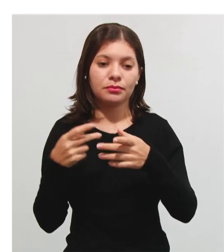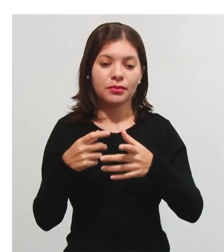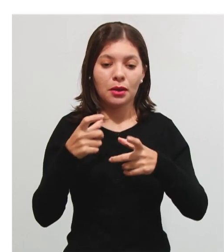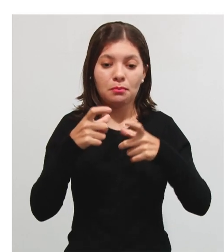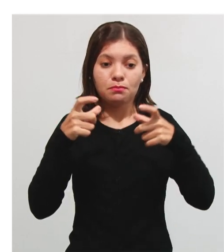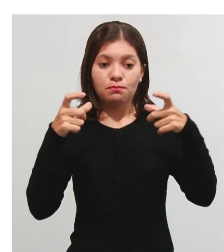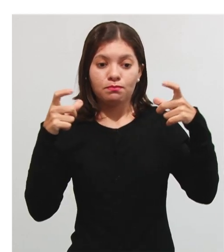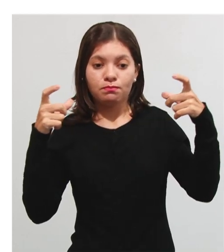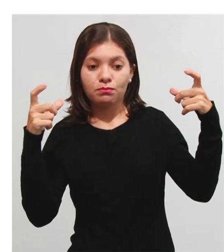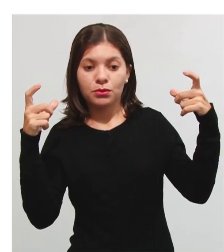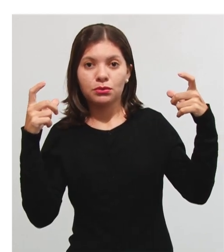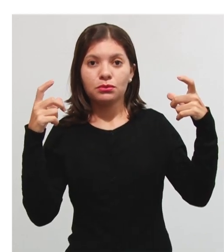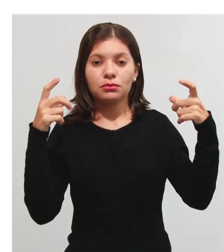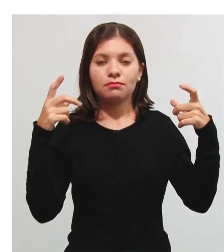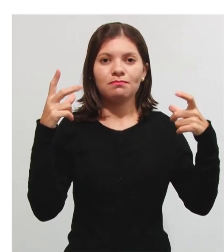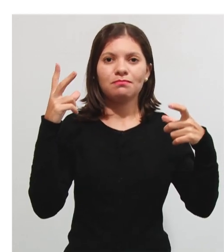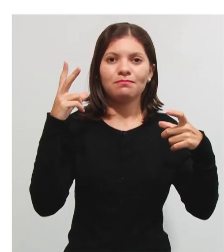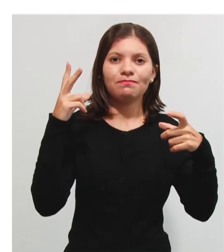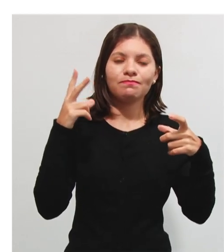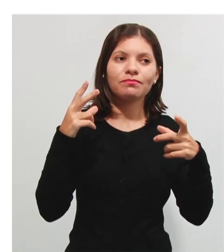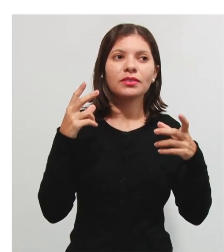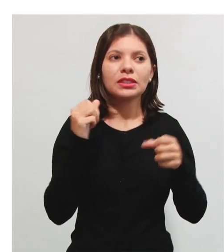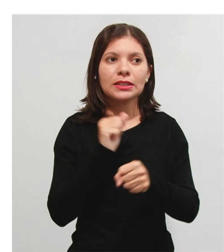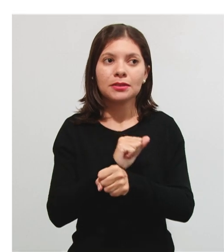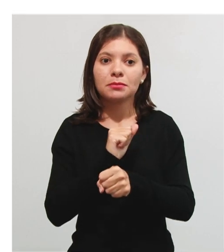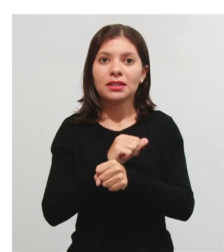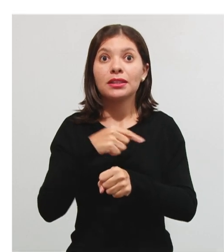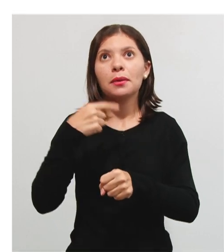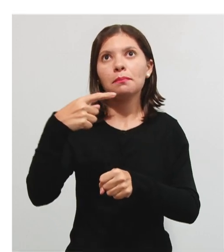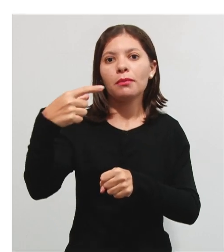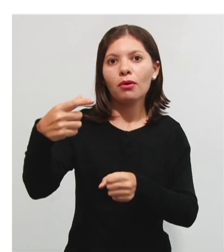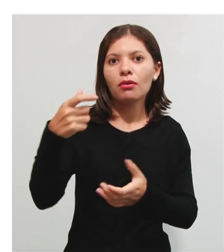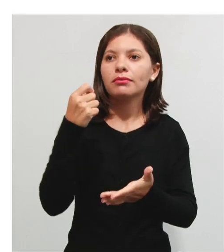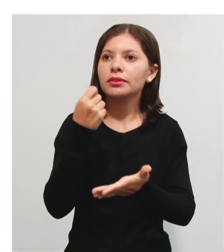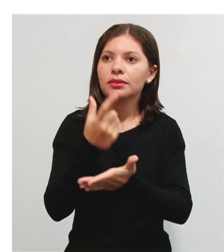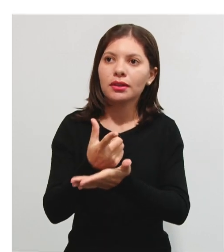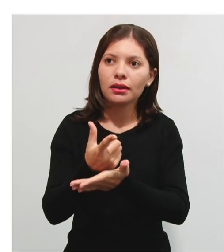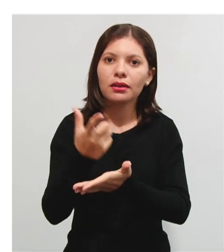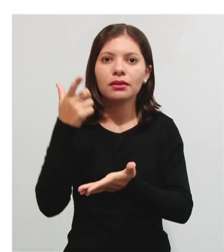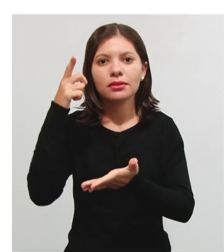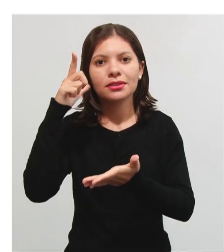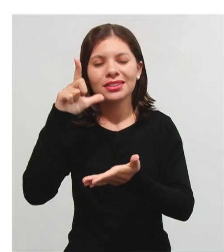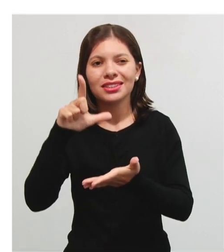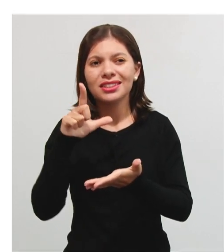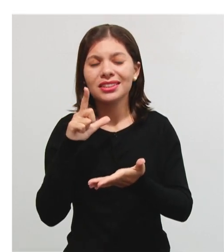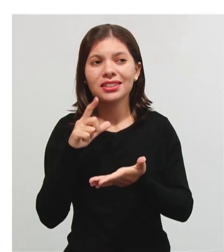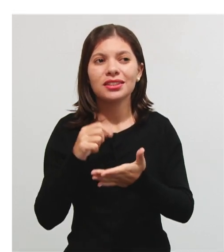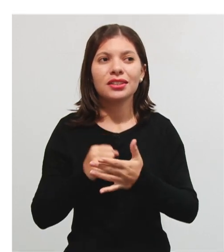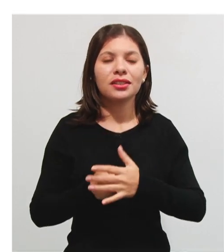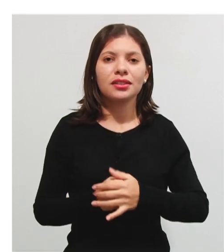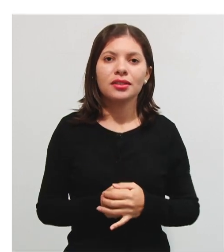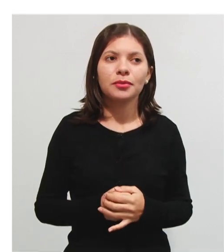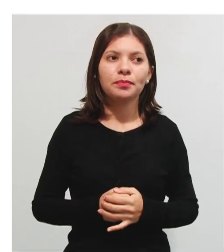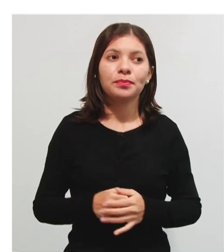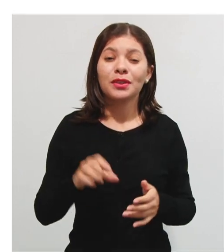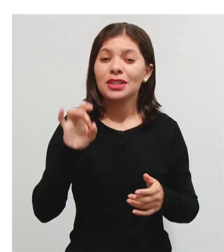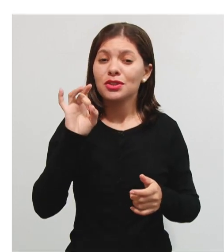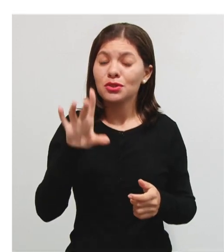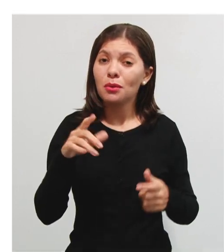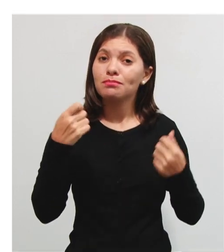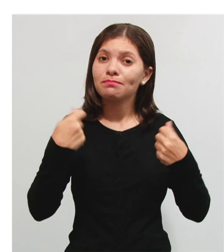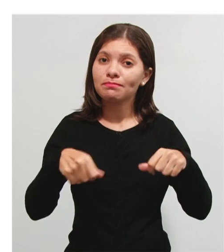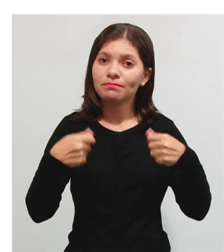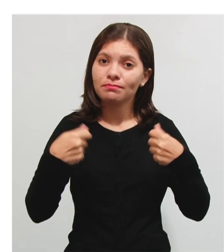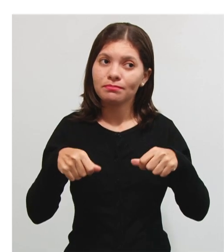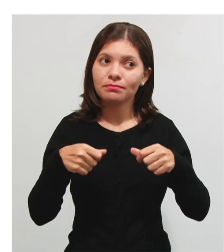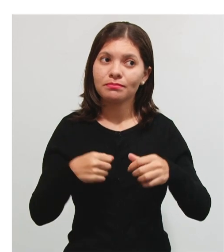na perspectiva de vender depois, entendeu? Ou de conseguir dar um devido descarte. É somente para aquilo que for necessário.